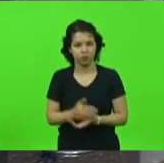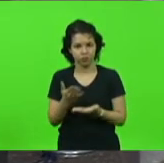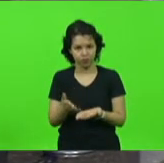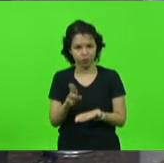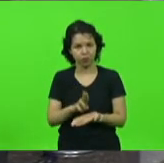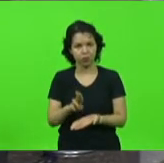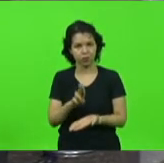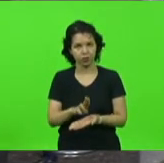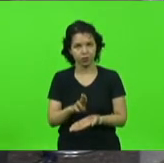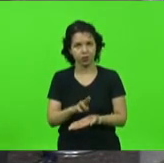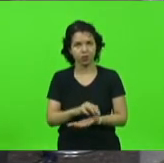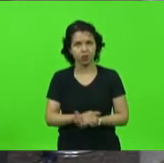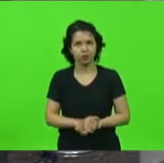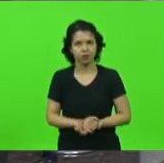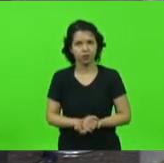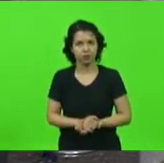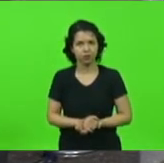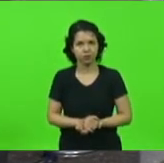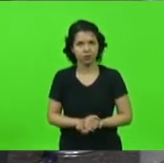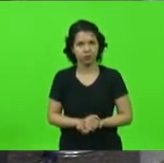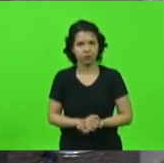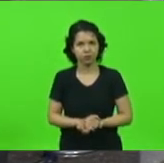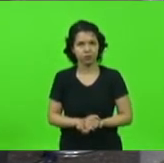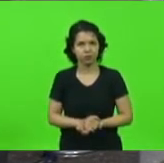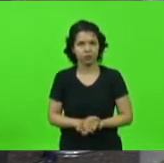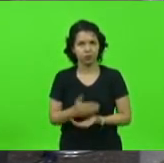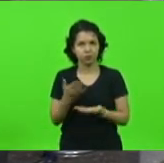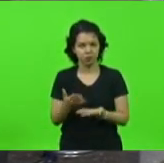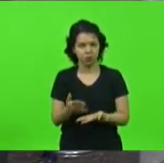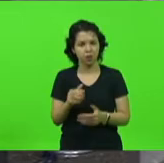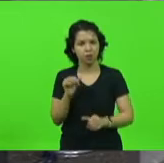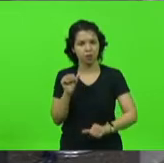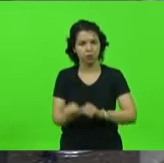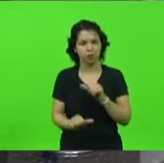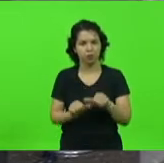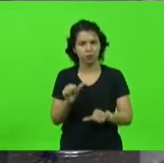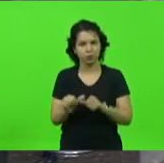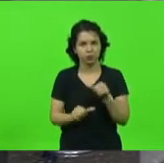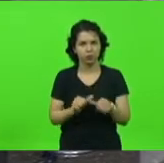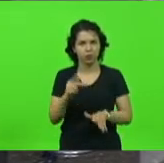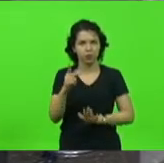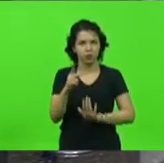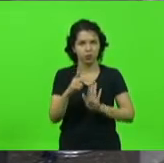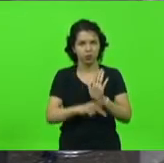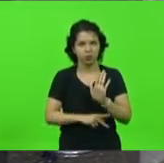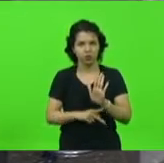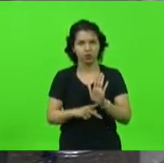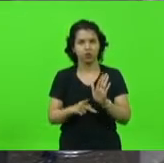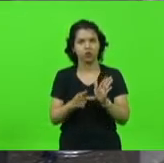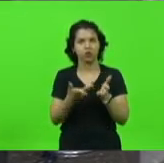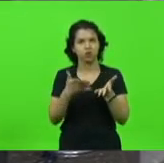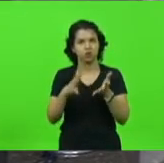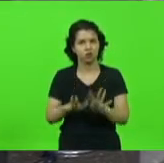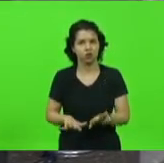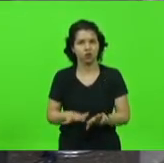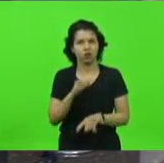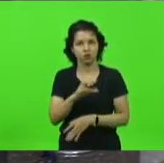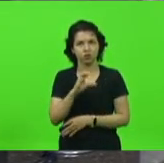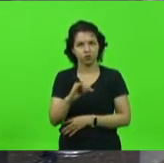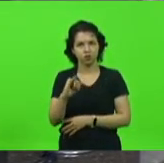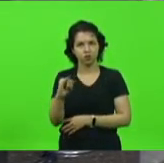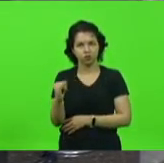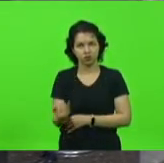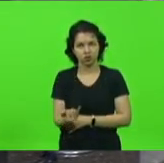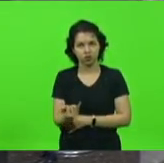direito da palavra, deputado. Ela apenas modificou, esse projeto já foi rejeitado na CCJ por